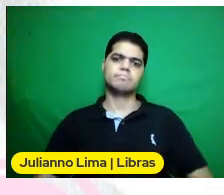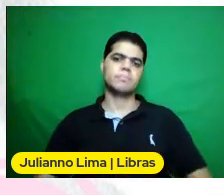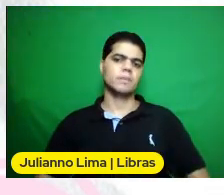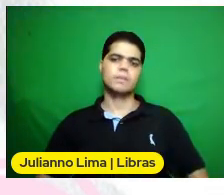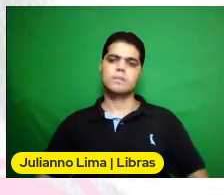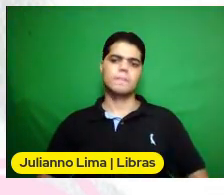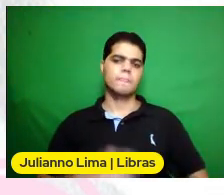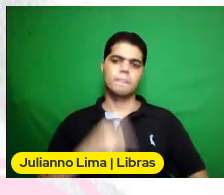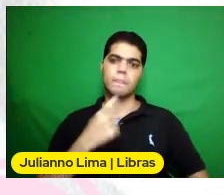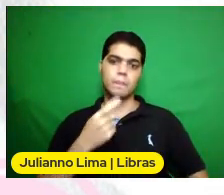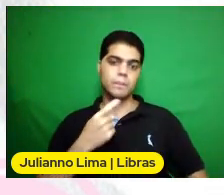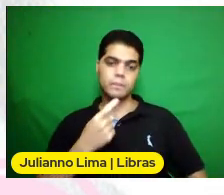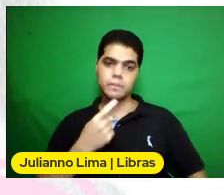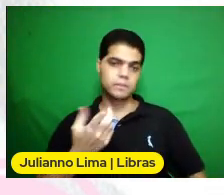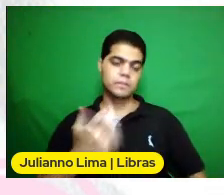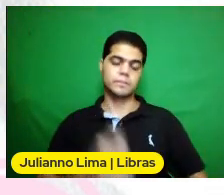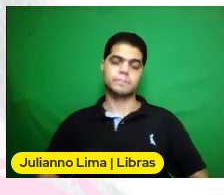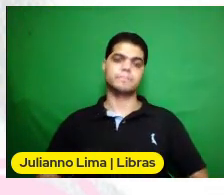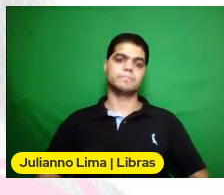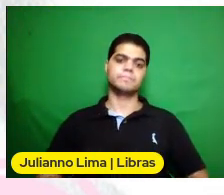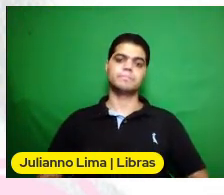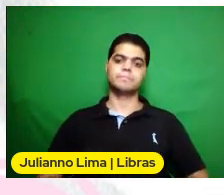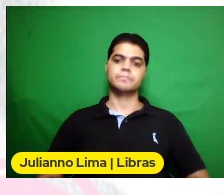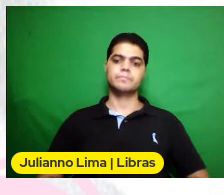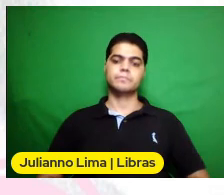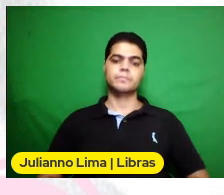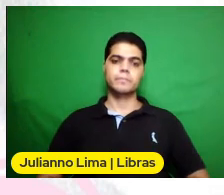para ser feito desse jeito. E